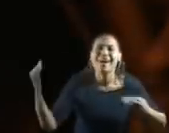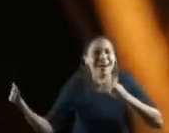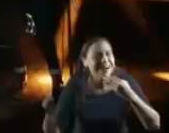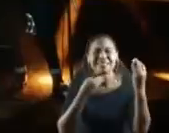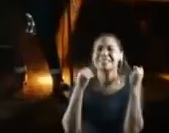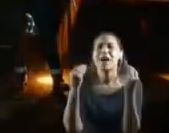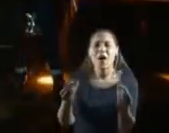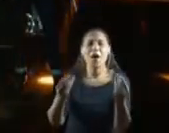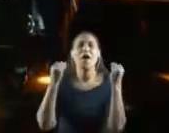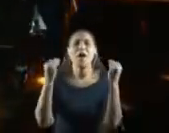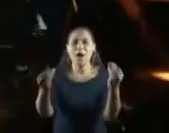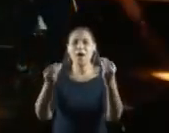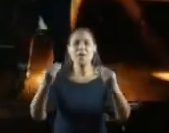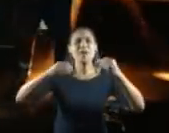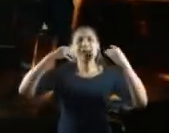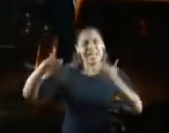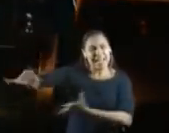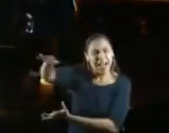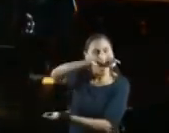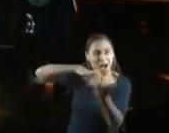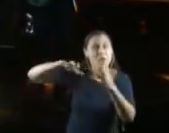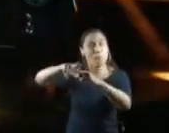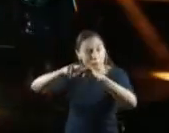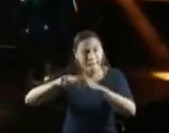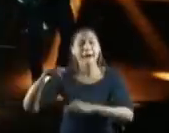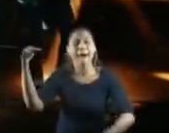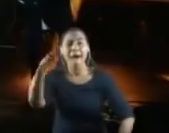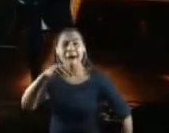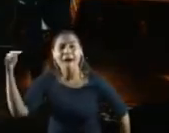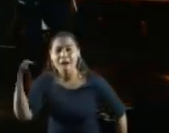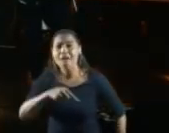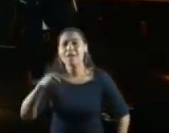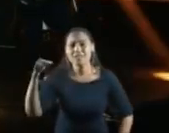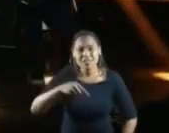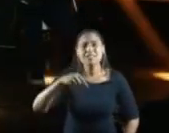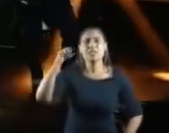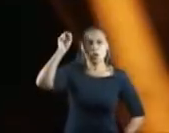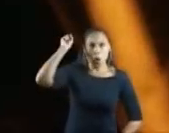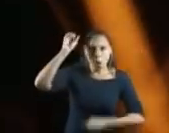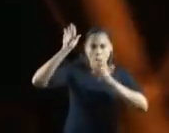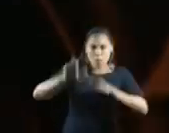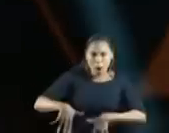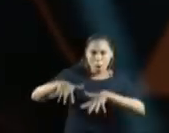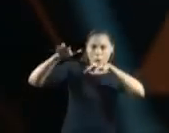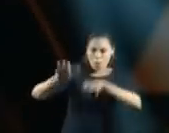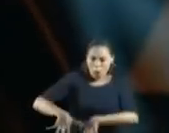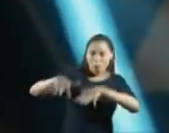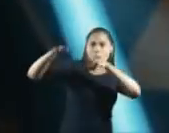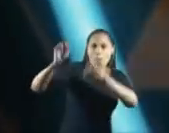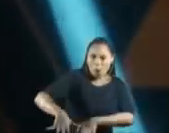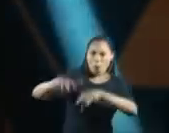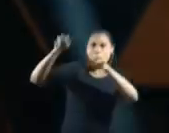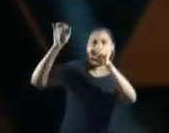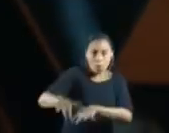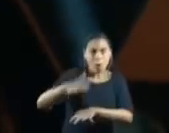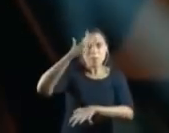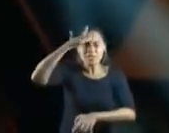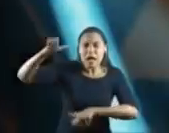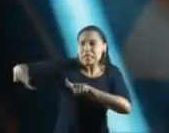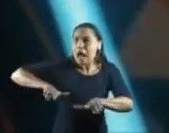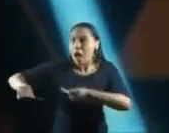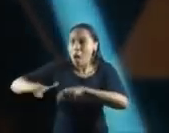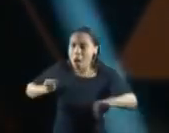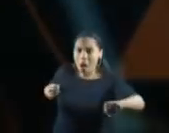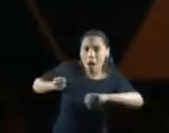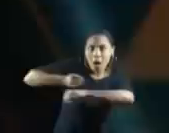greve. A cada passo desta marcha, camponeses e operários